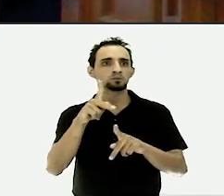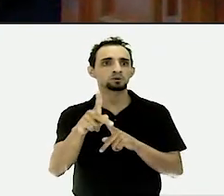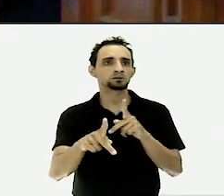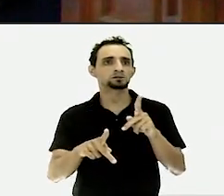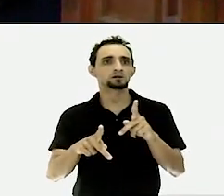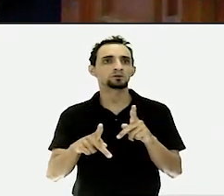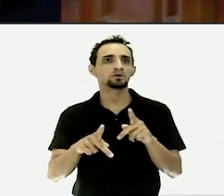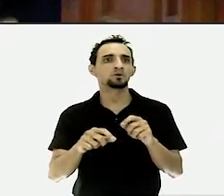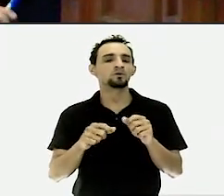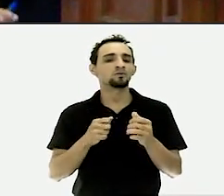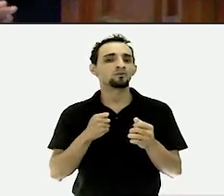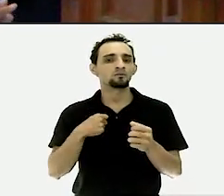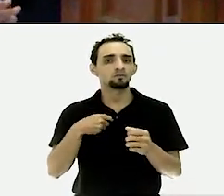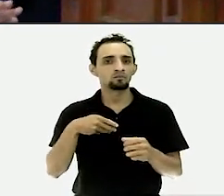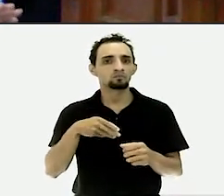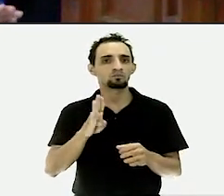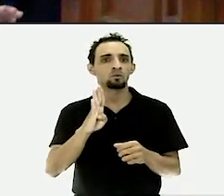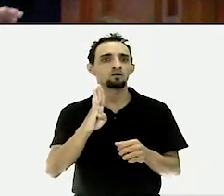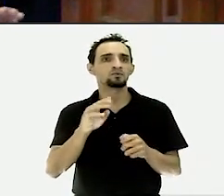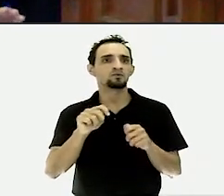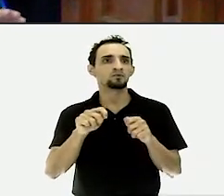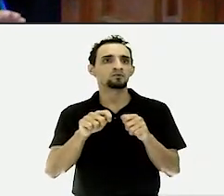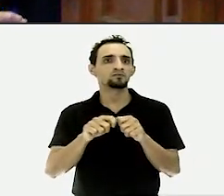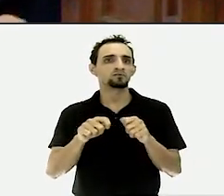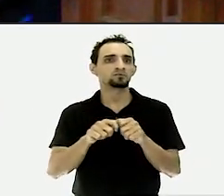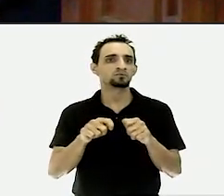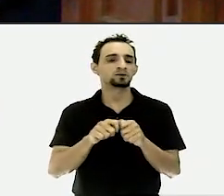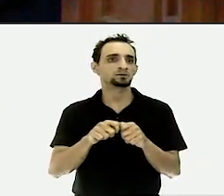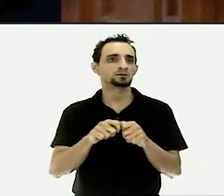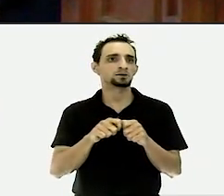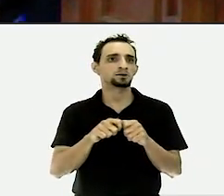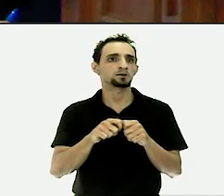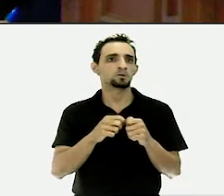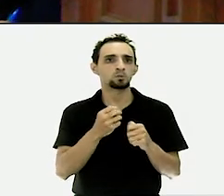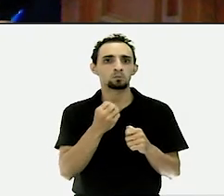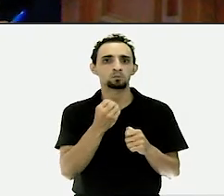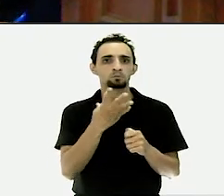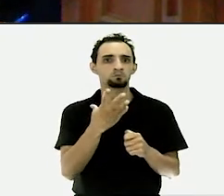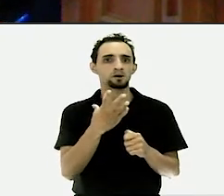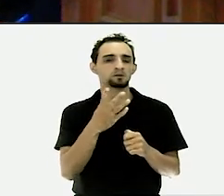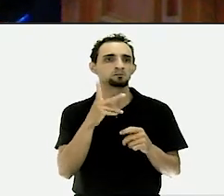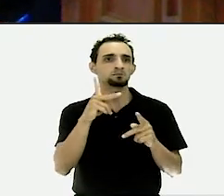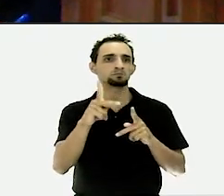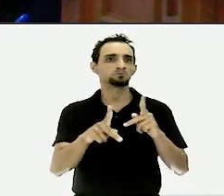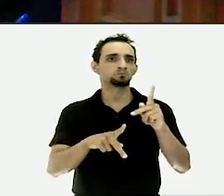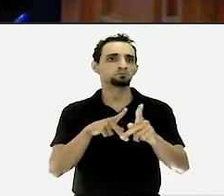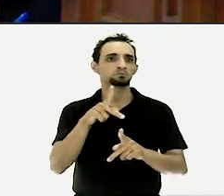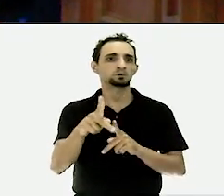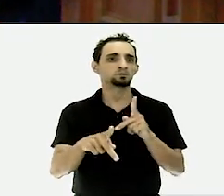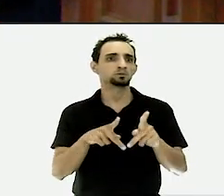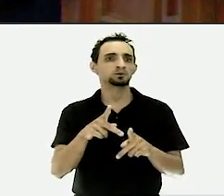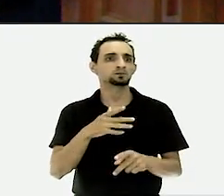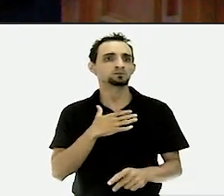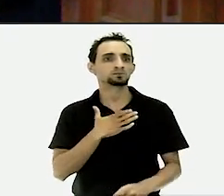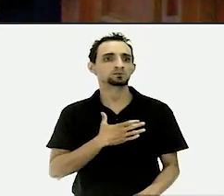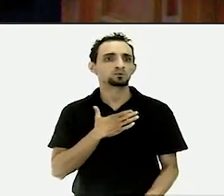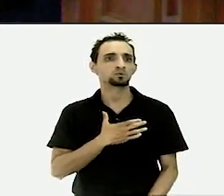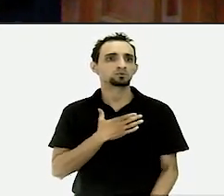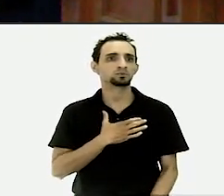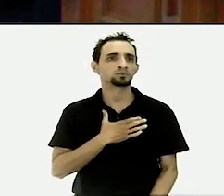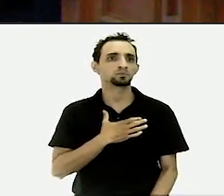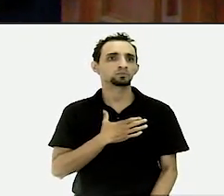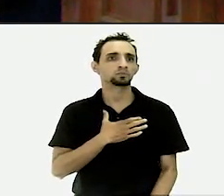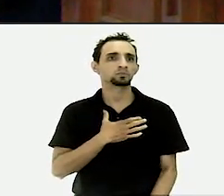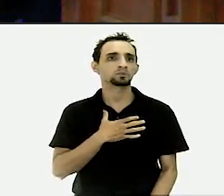dessa maneira, sei que não somente eu cobrou o prefeito referente a isso, mas mais um dos nossos requerimentos aí sendo